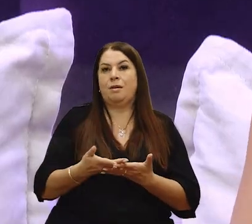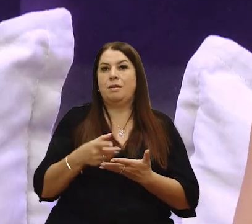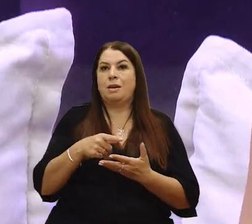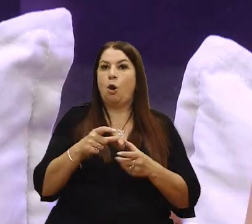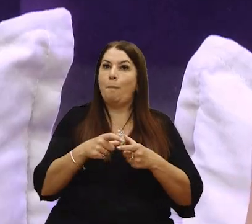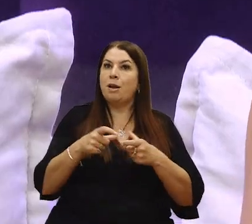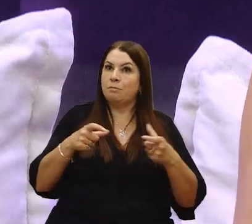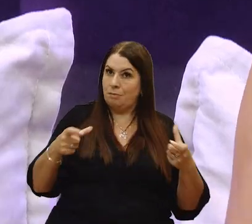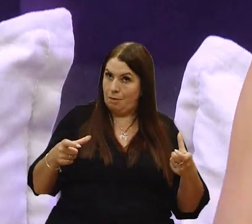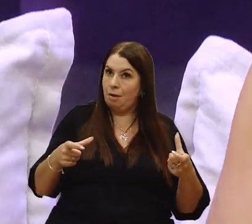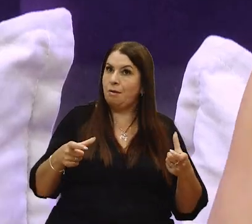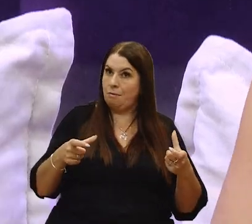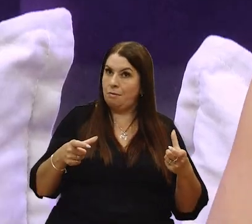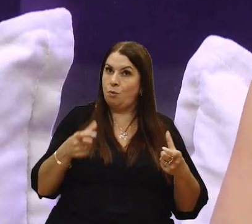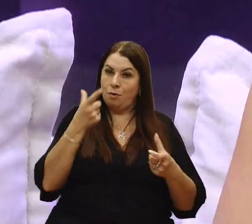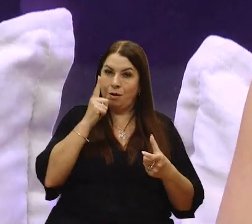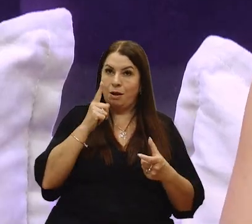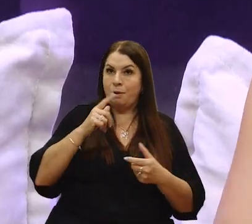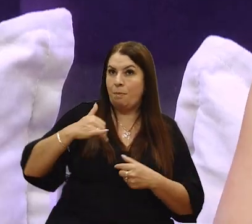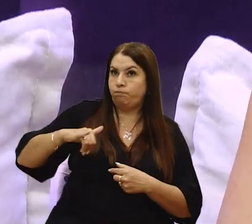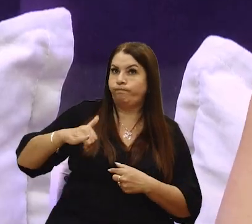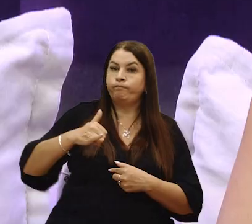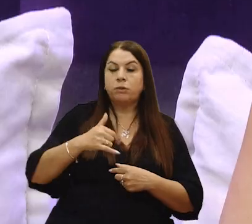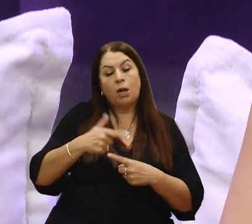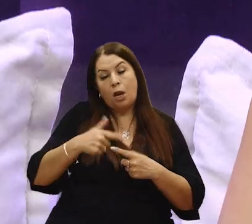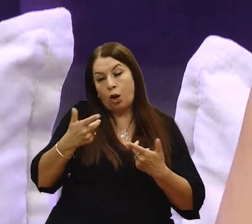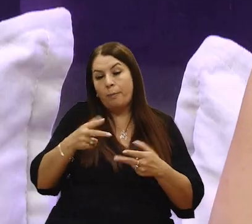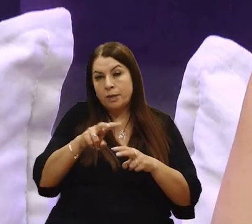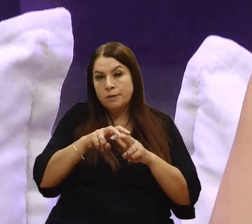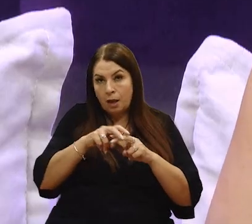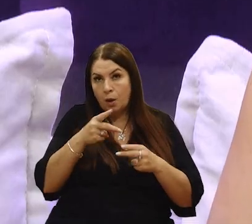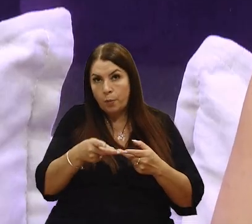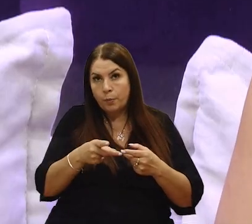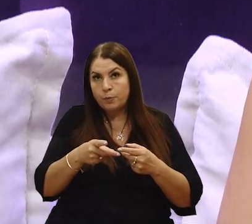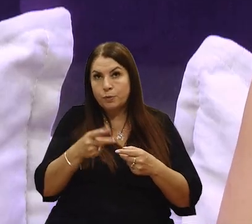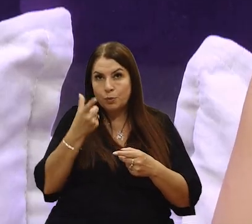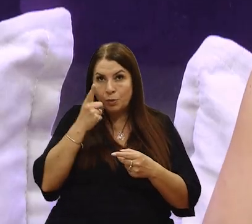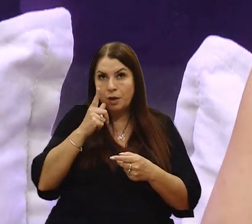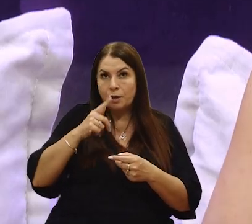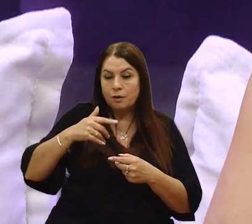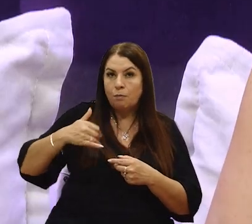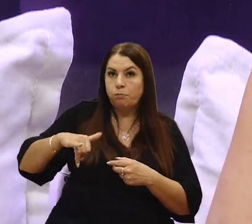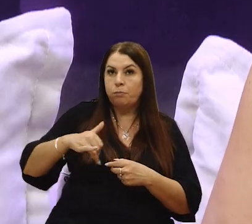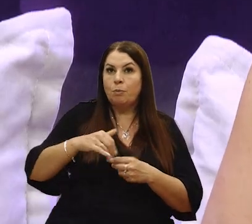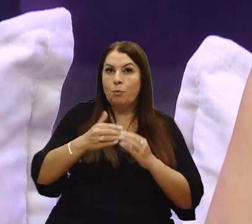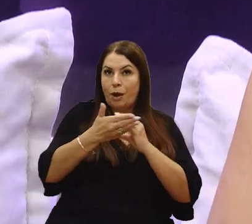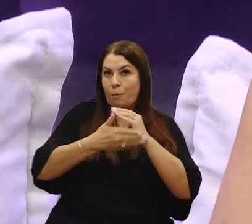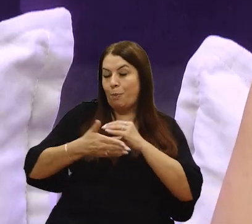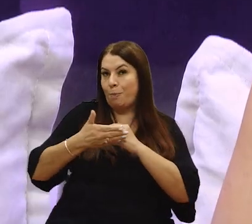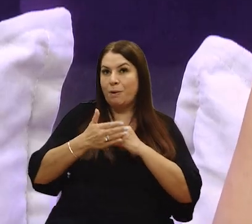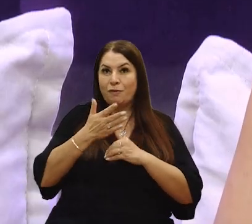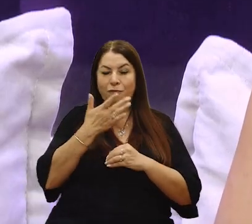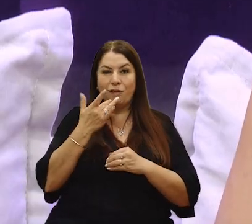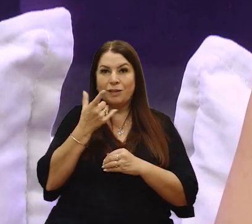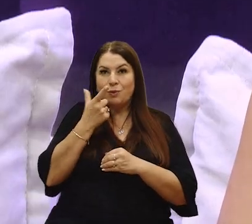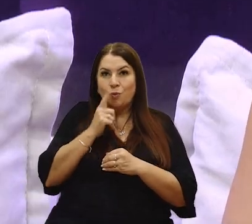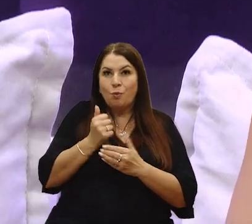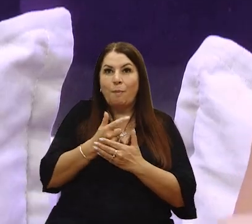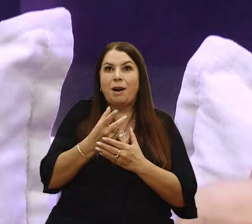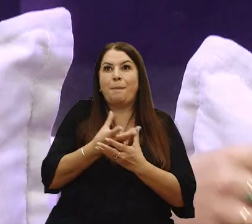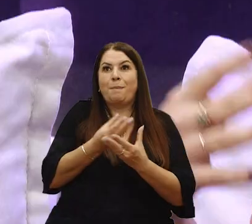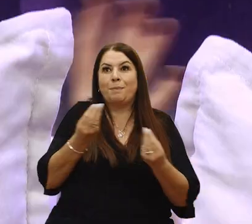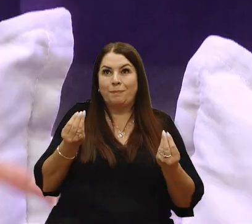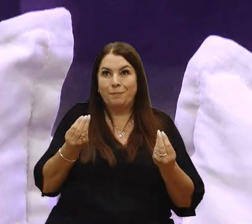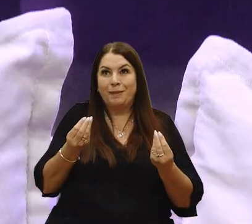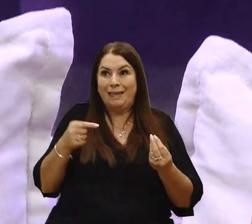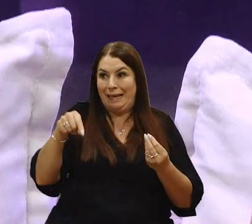tanto o tratamento em consultório com a Bruna, quanto a dieta com a Georgia. E em relação à dieta foi muito tranquilo para mim, porque a